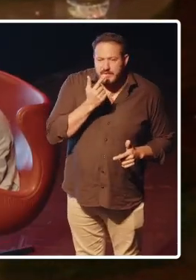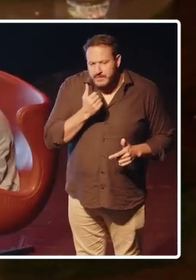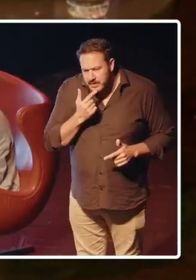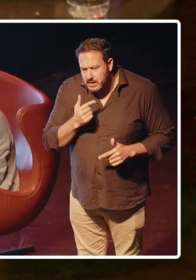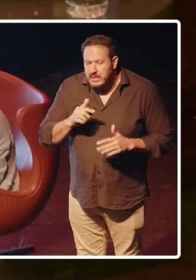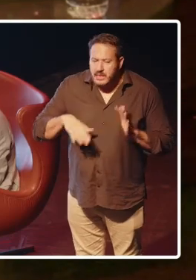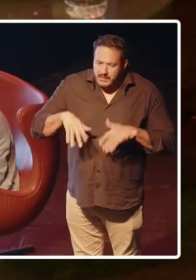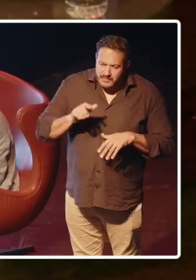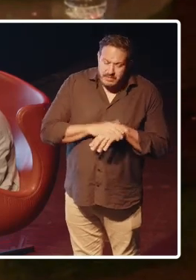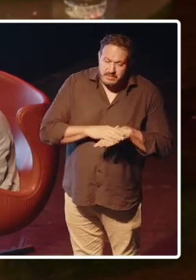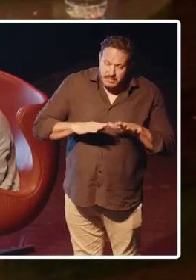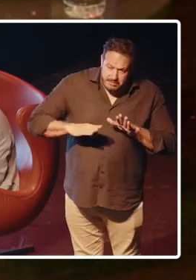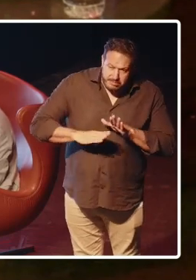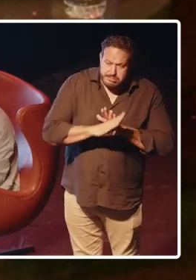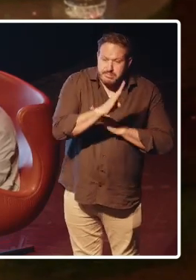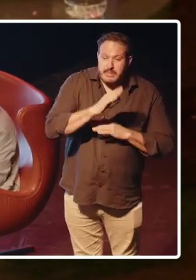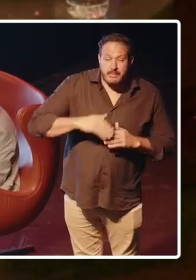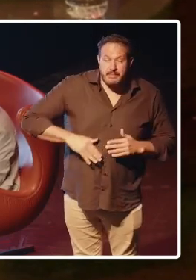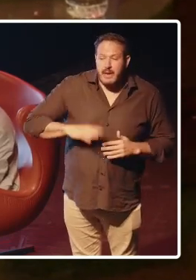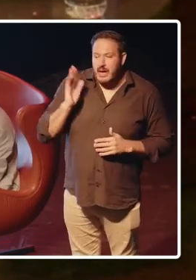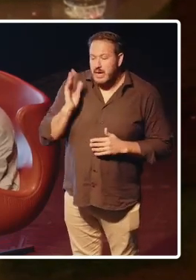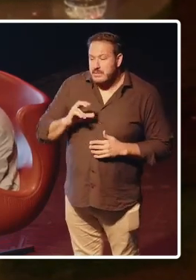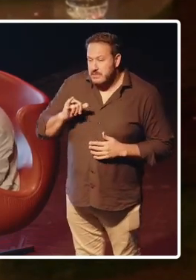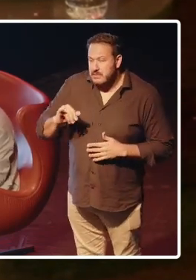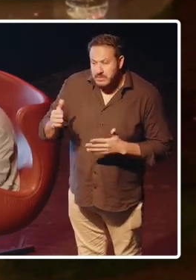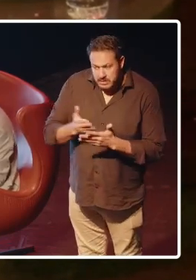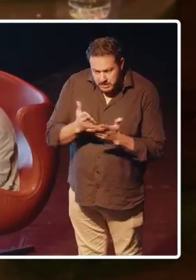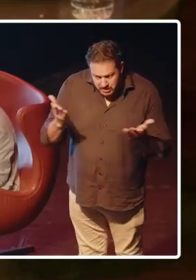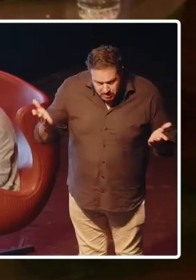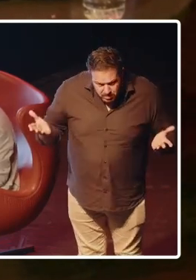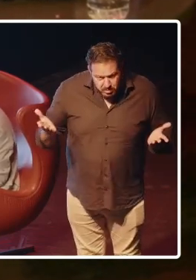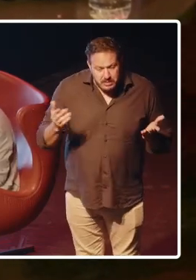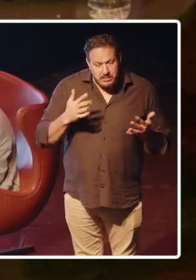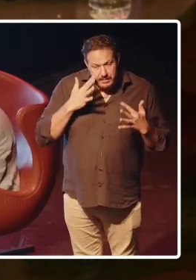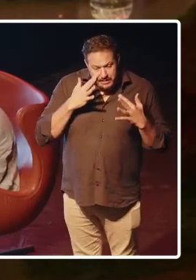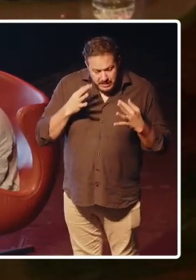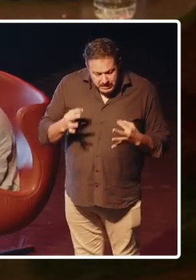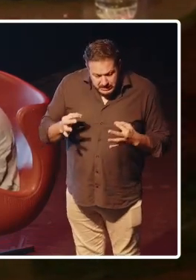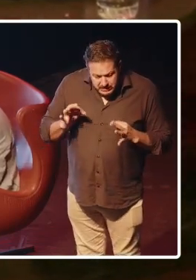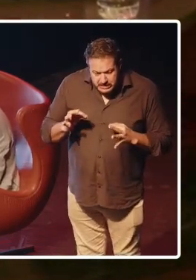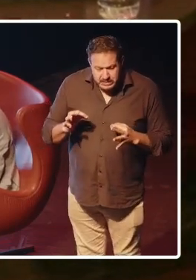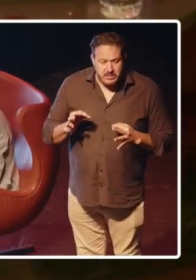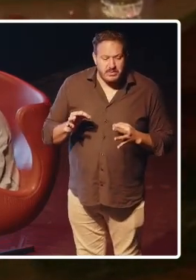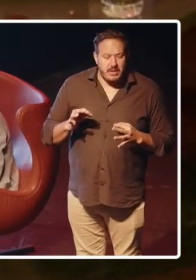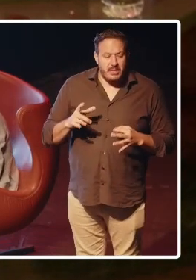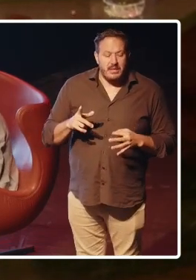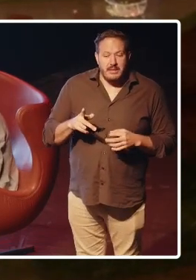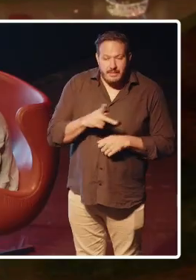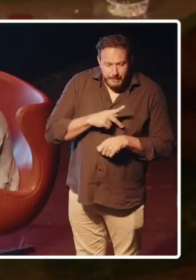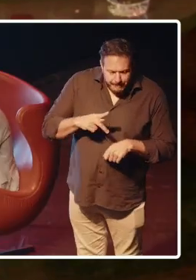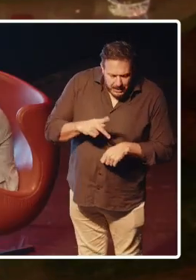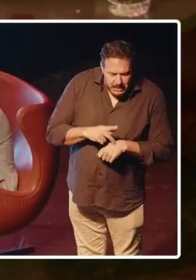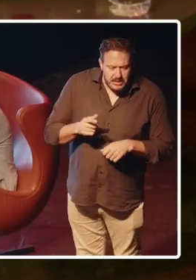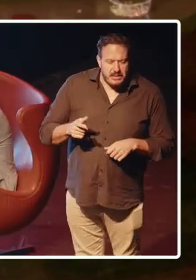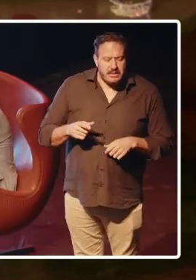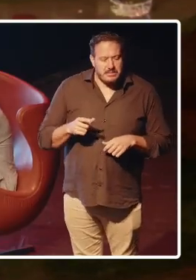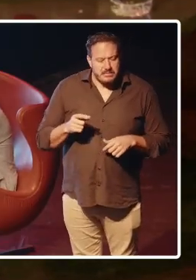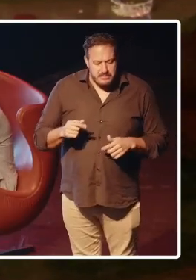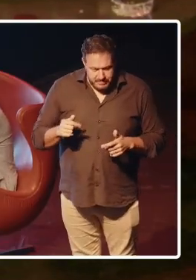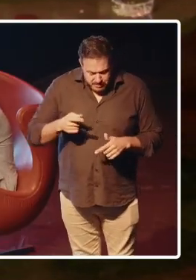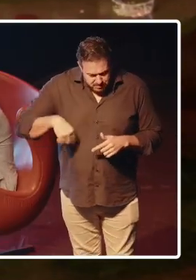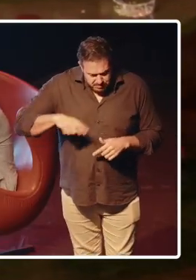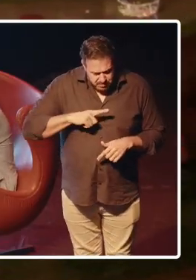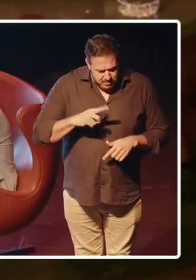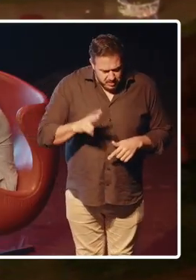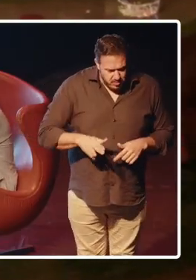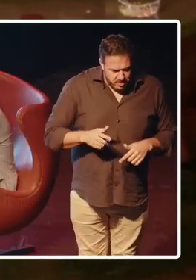ter um aumento muito mais importante. E se os senhores prestarem atenção, são justamente em países de baixa, média renda, como o